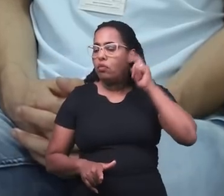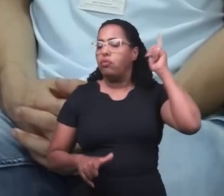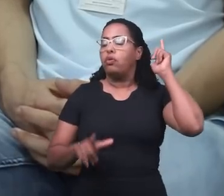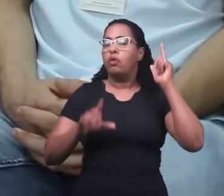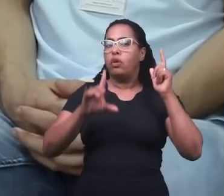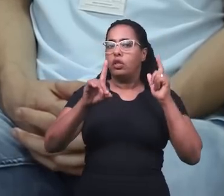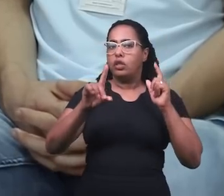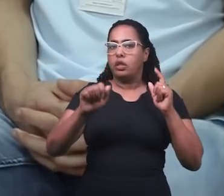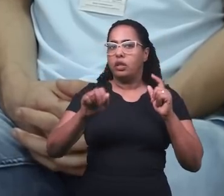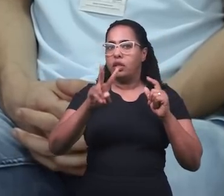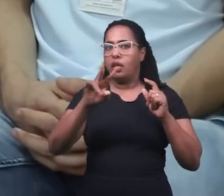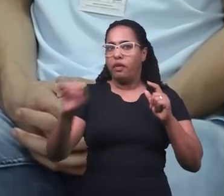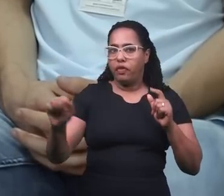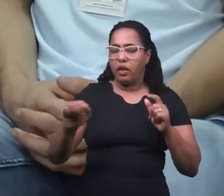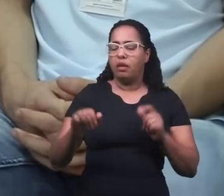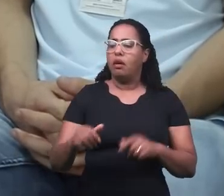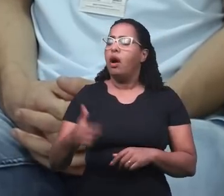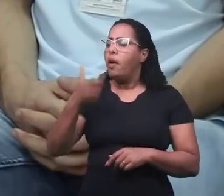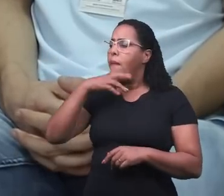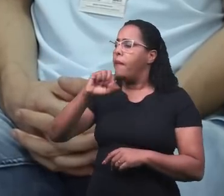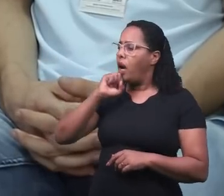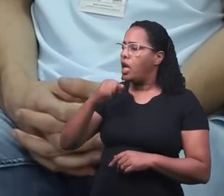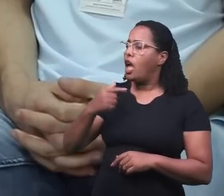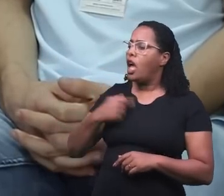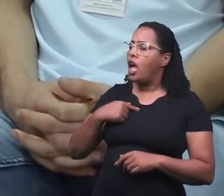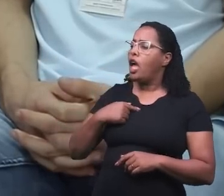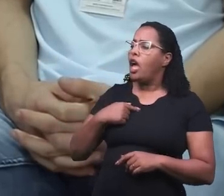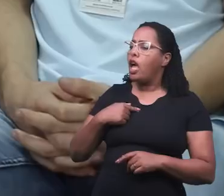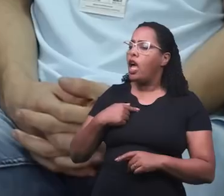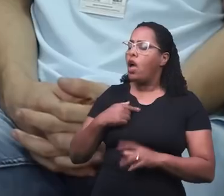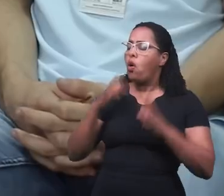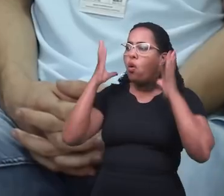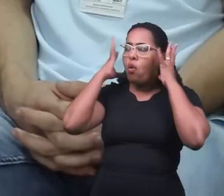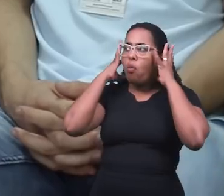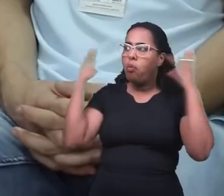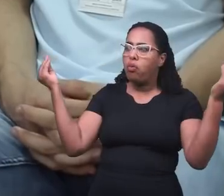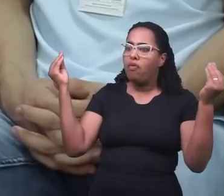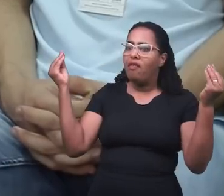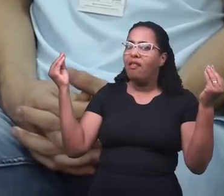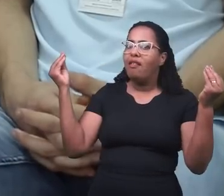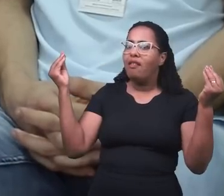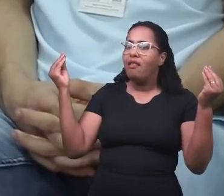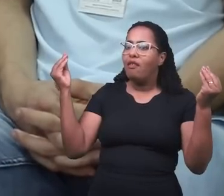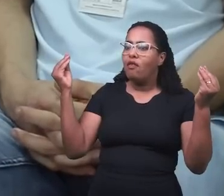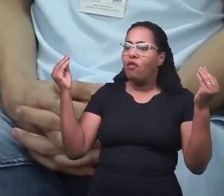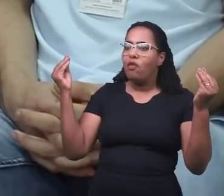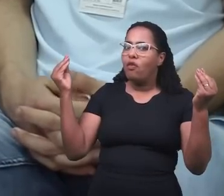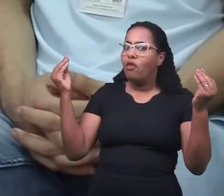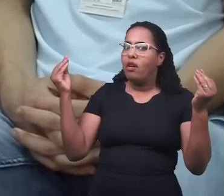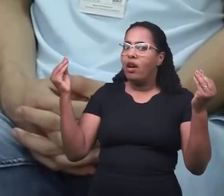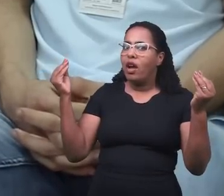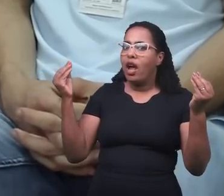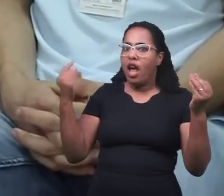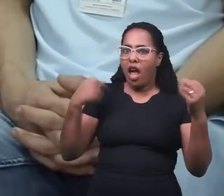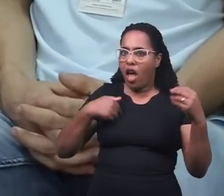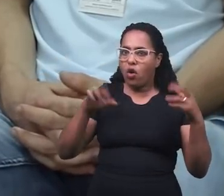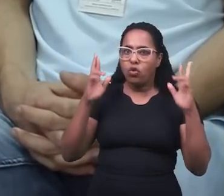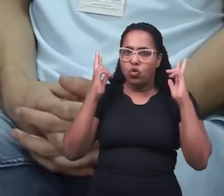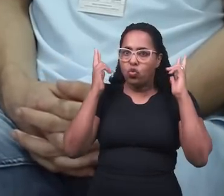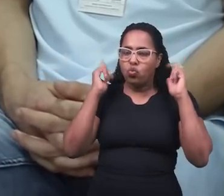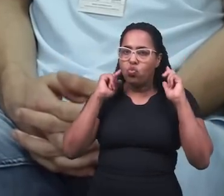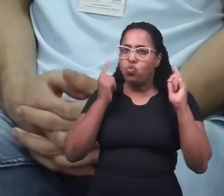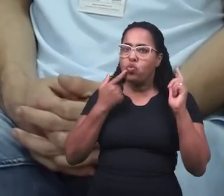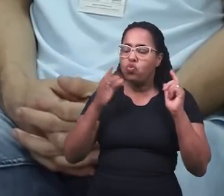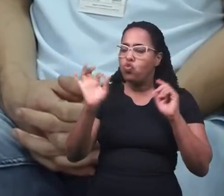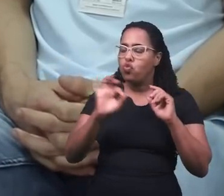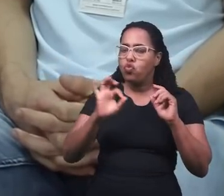levantou e falou assim: mãe, eu estou curado, não sou surdo mais e eu vou ouvir perfeitamente. E continuou o processo, né?